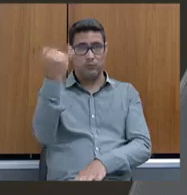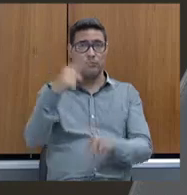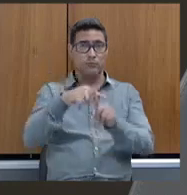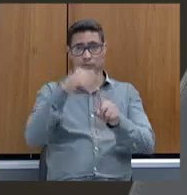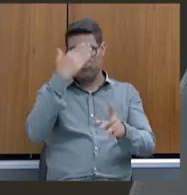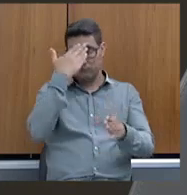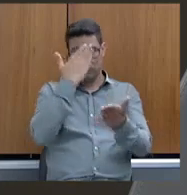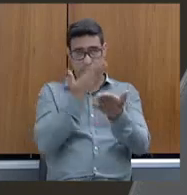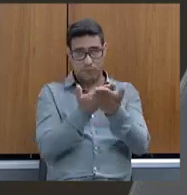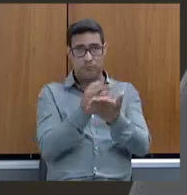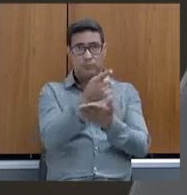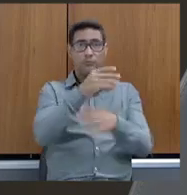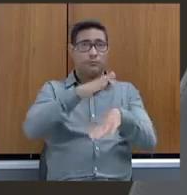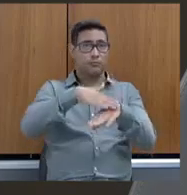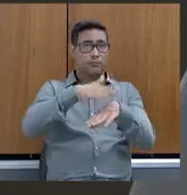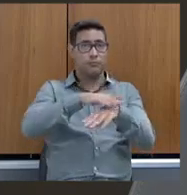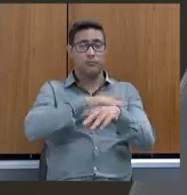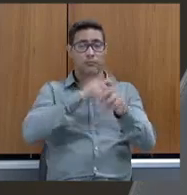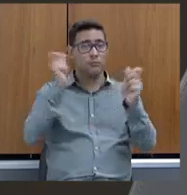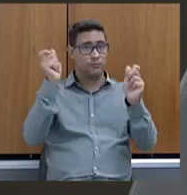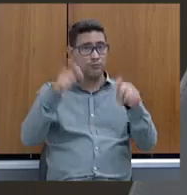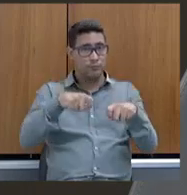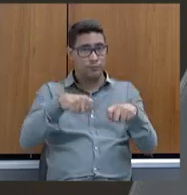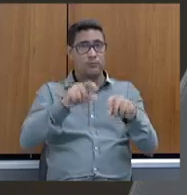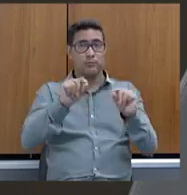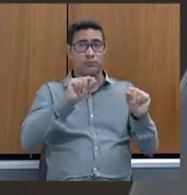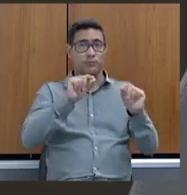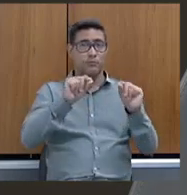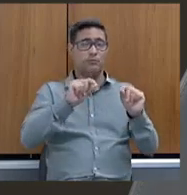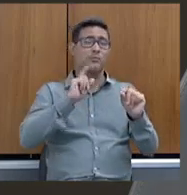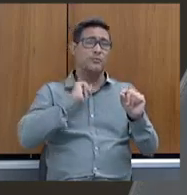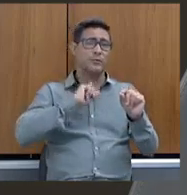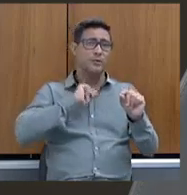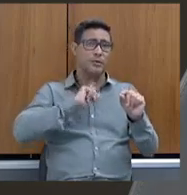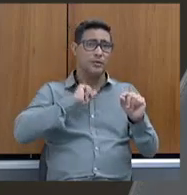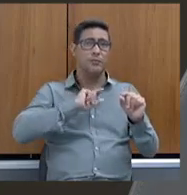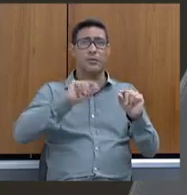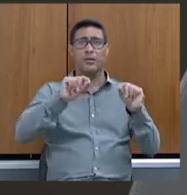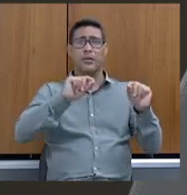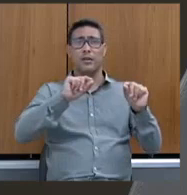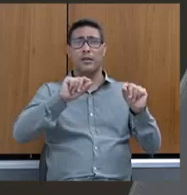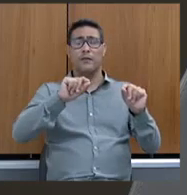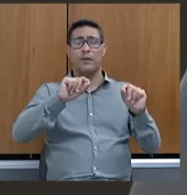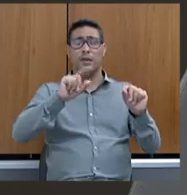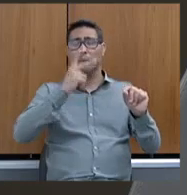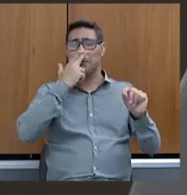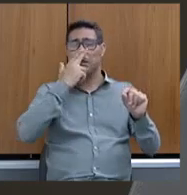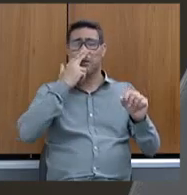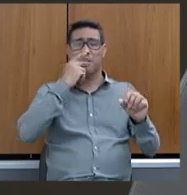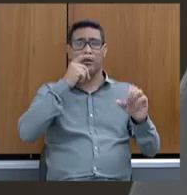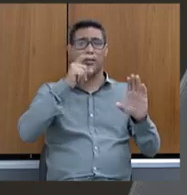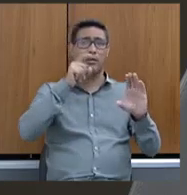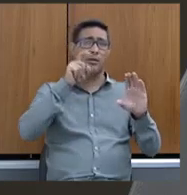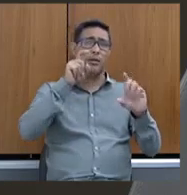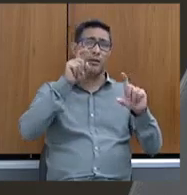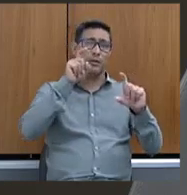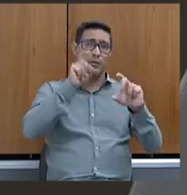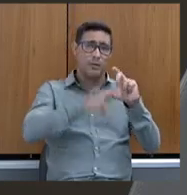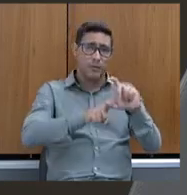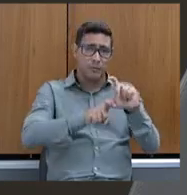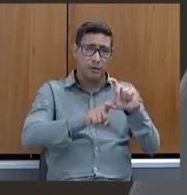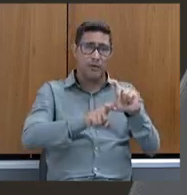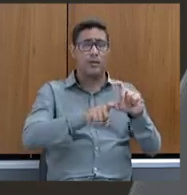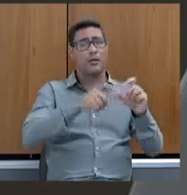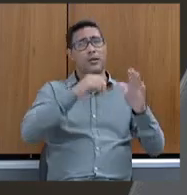muito na possibilidade que Minas Gerais Saia desse contexto da dependência da mineração como renda Econômica de